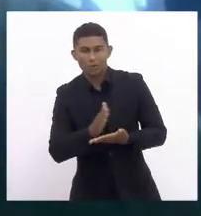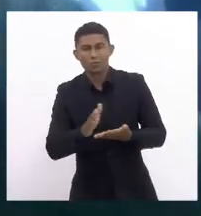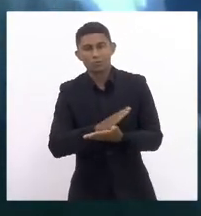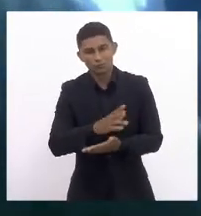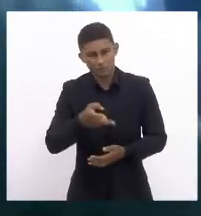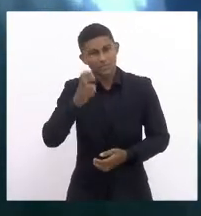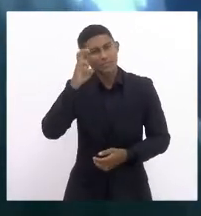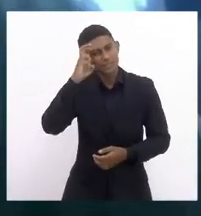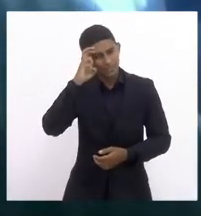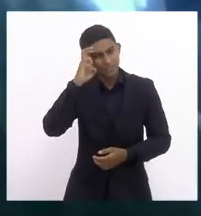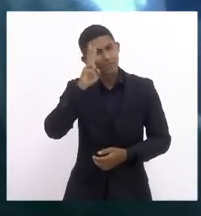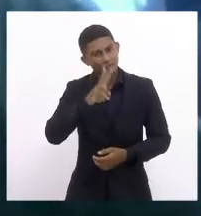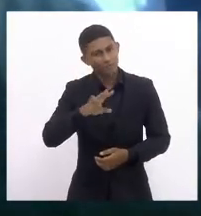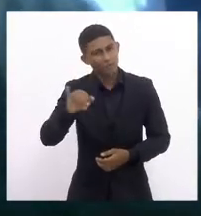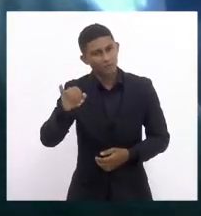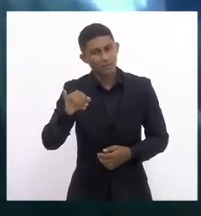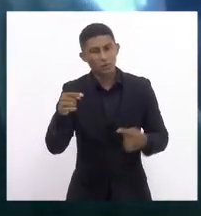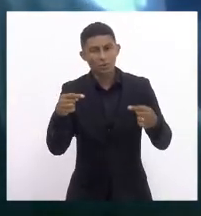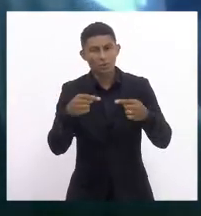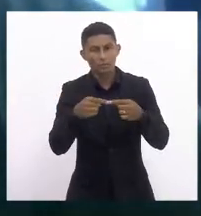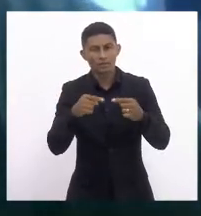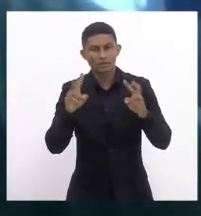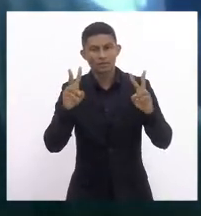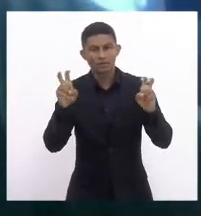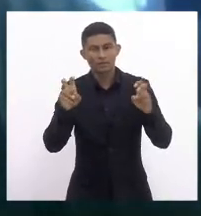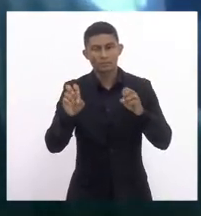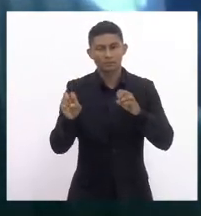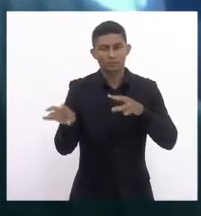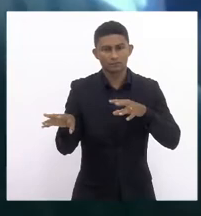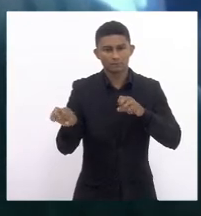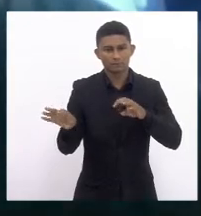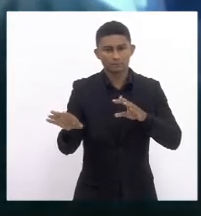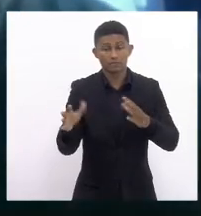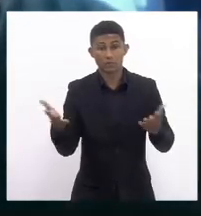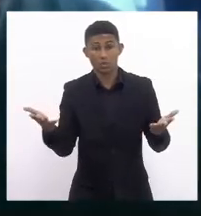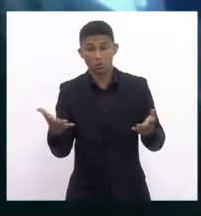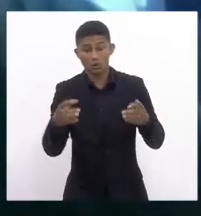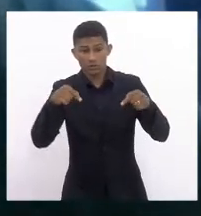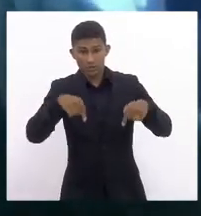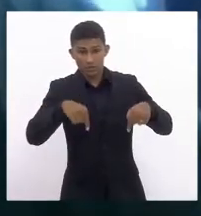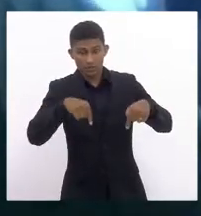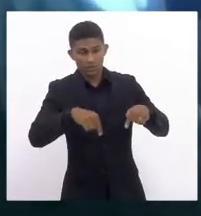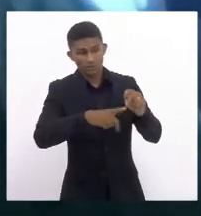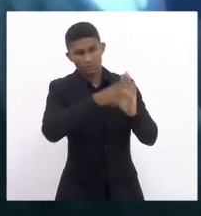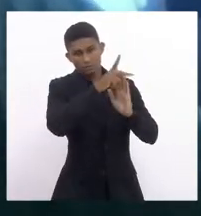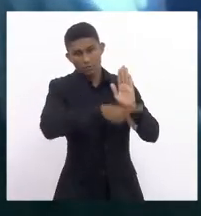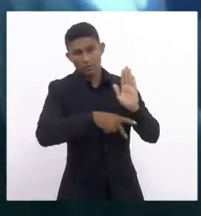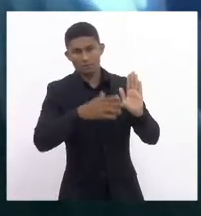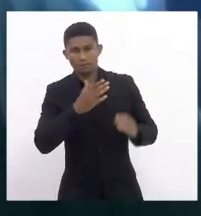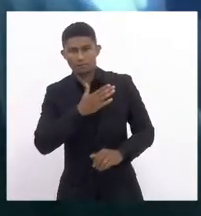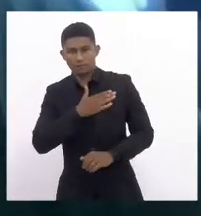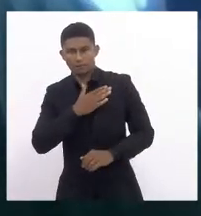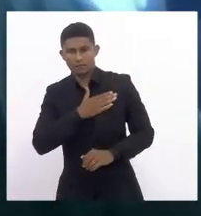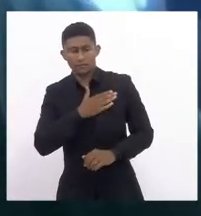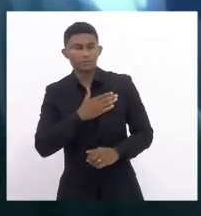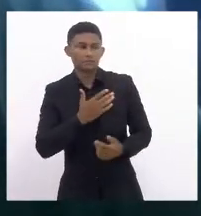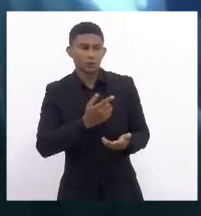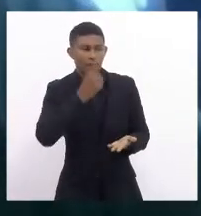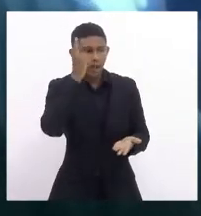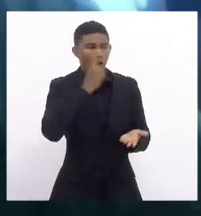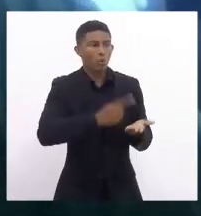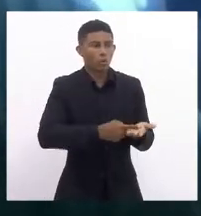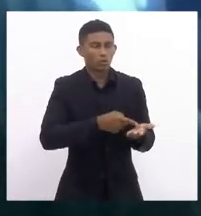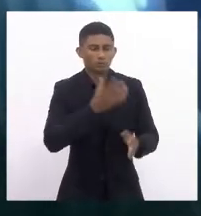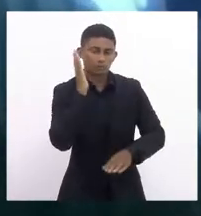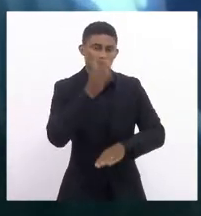da educação. Hoje mesmo tem um veto, um projeto meu, que não há acordo para derrubada, que é o